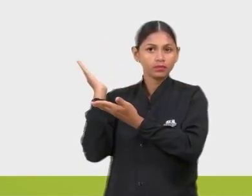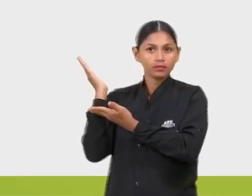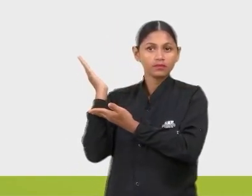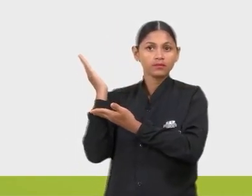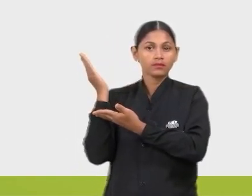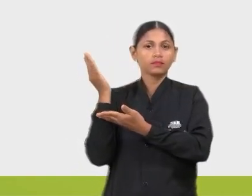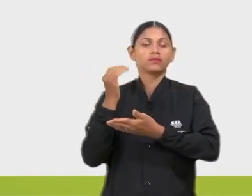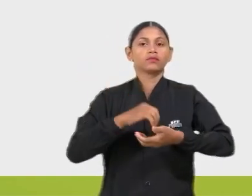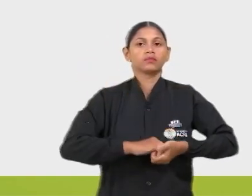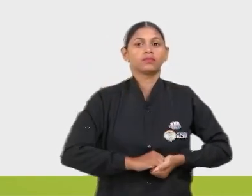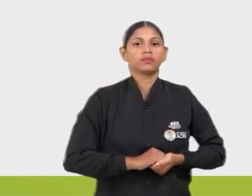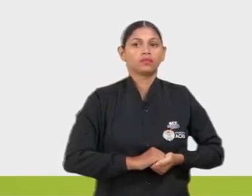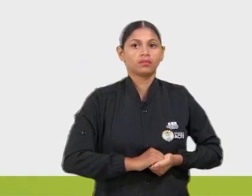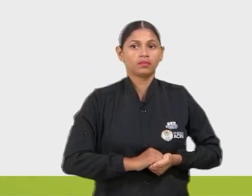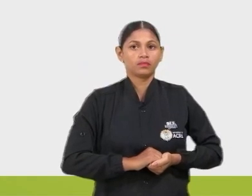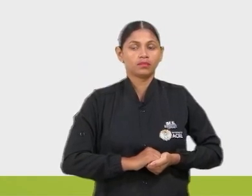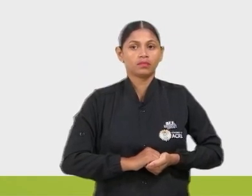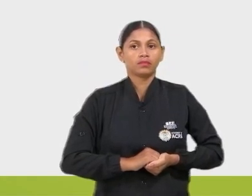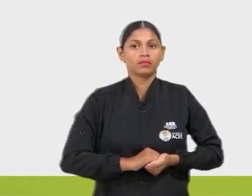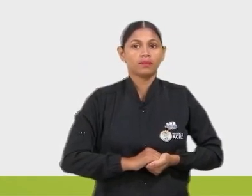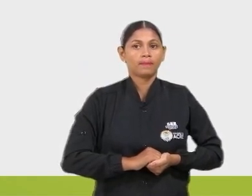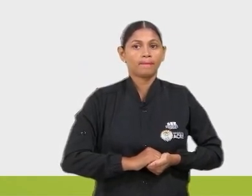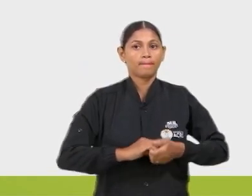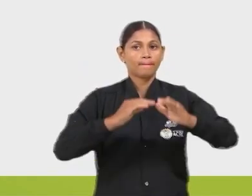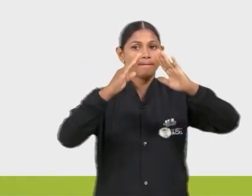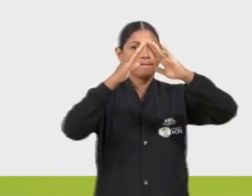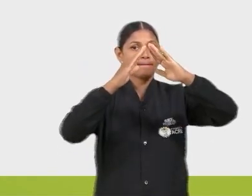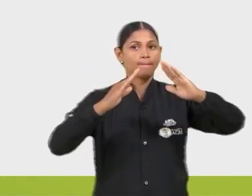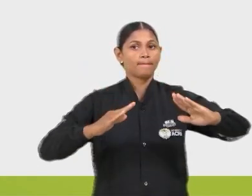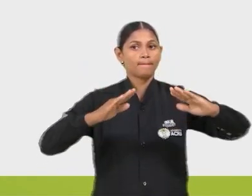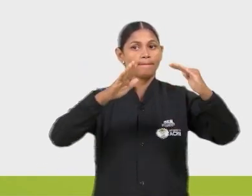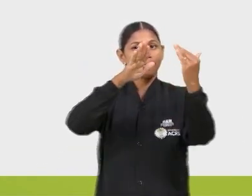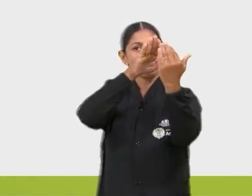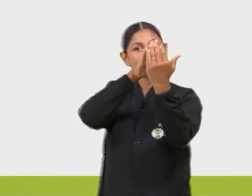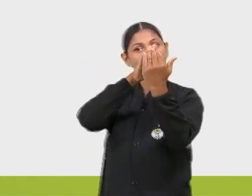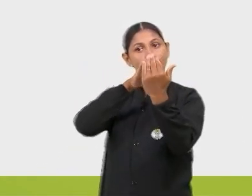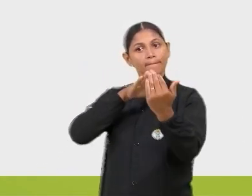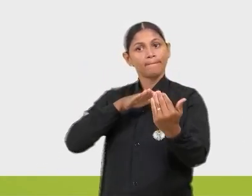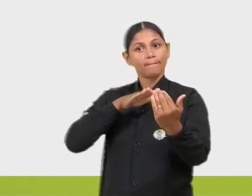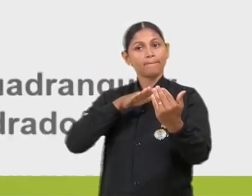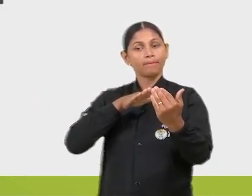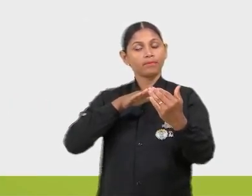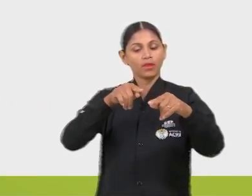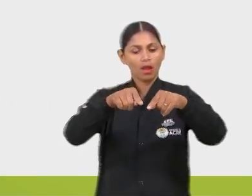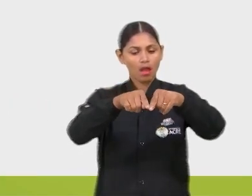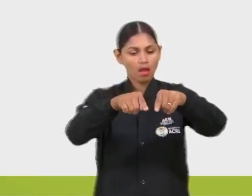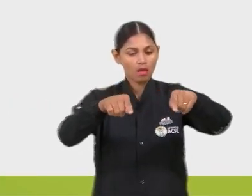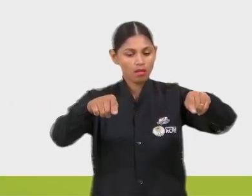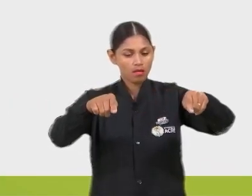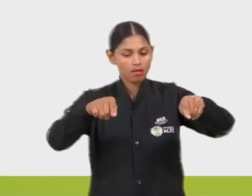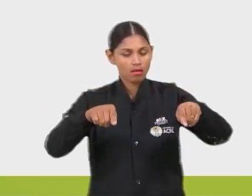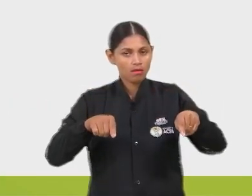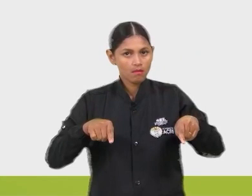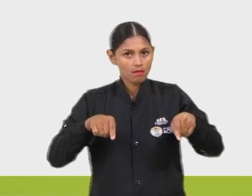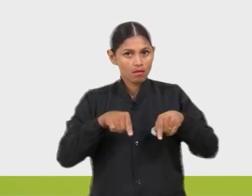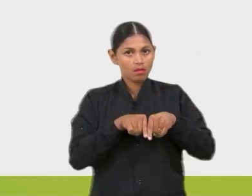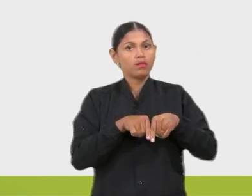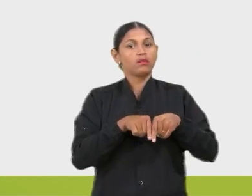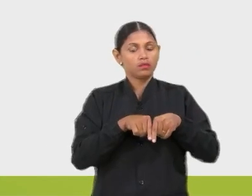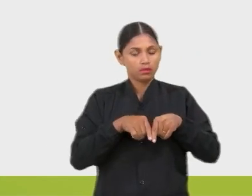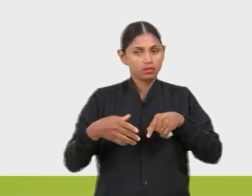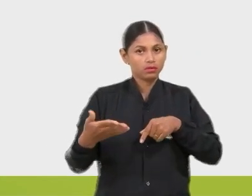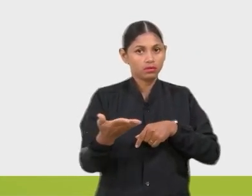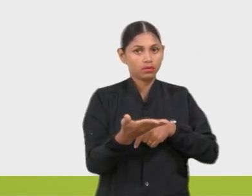base pentagonal, tá bom? Só para a gente lembrar. Pirâmide quadrangular, ou seja, base quadrada. E assim eu vou